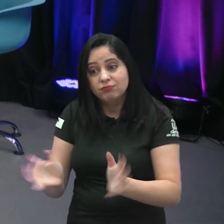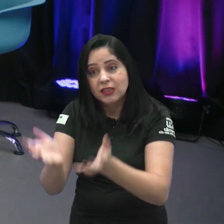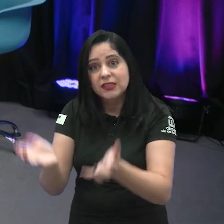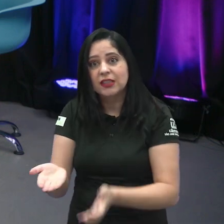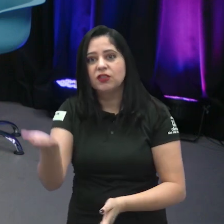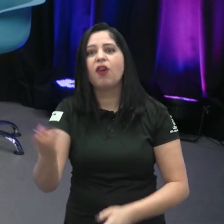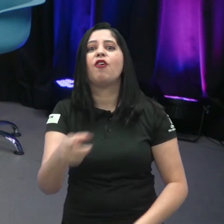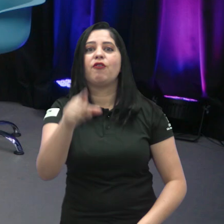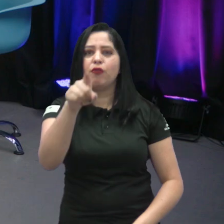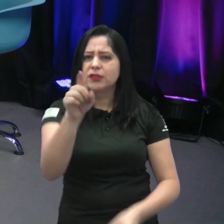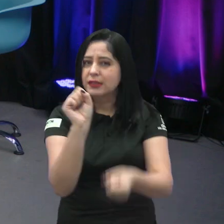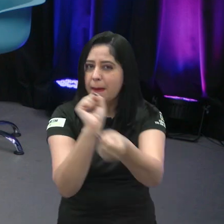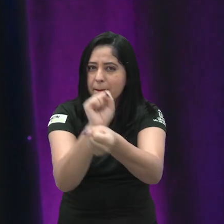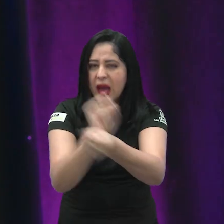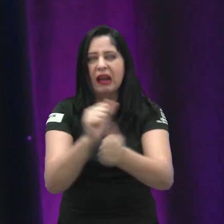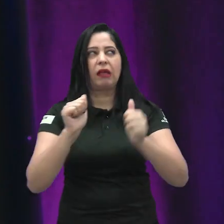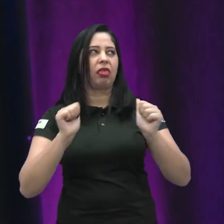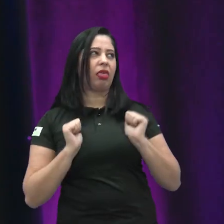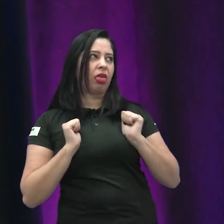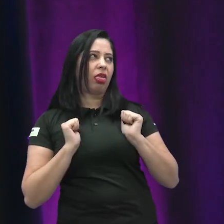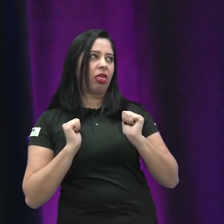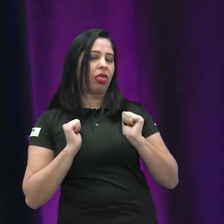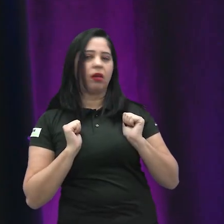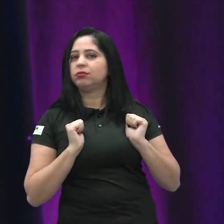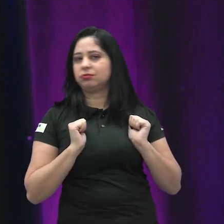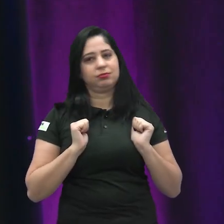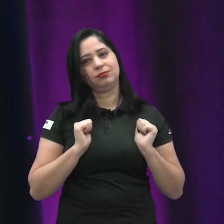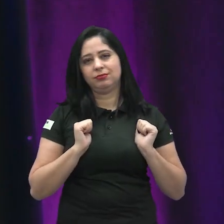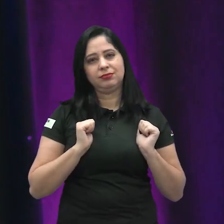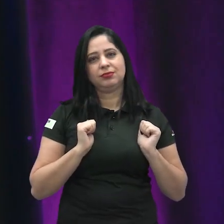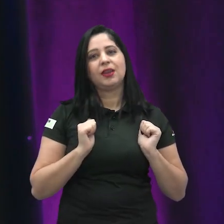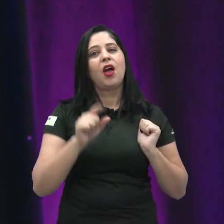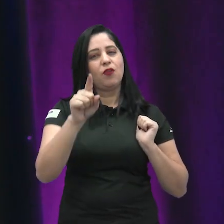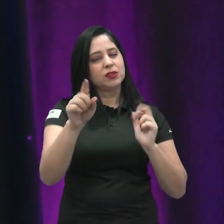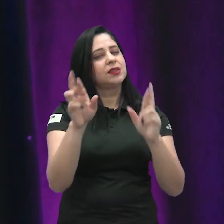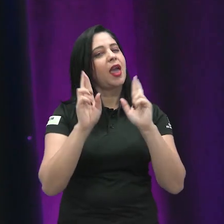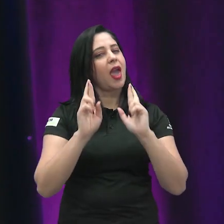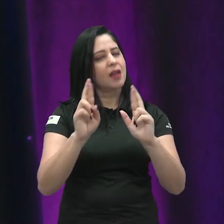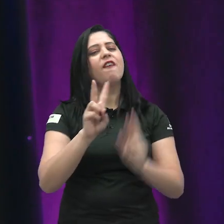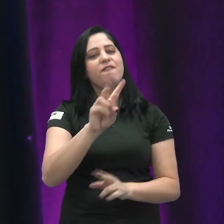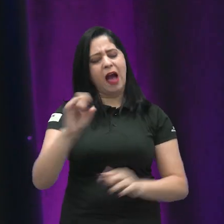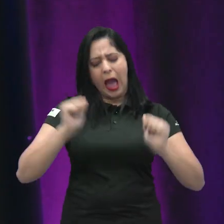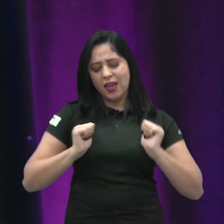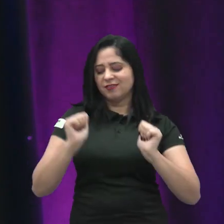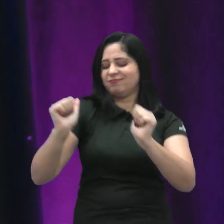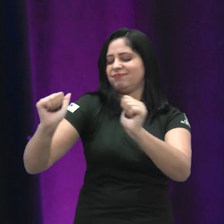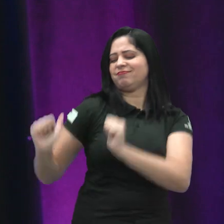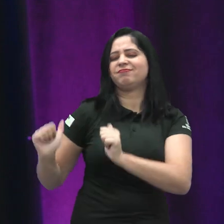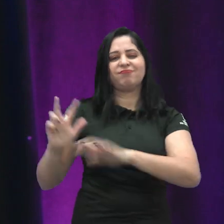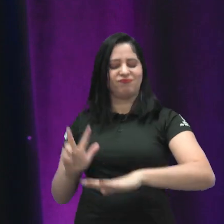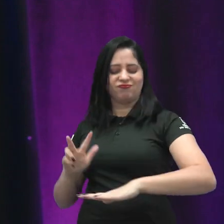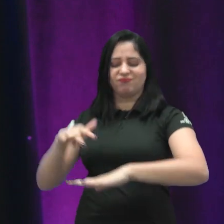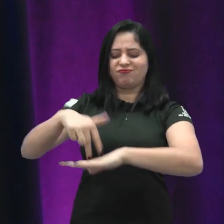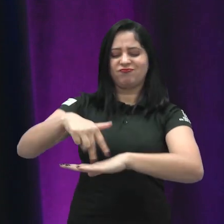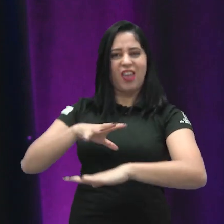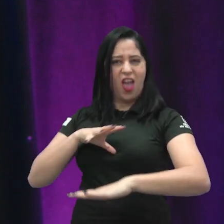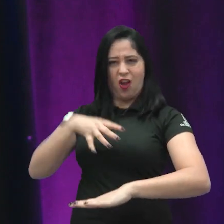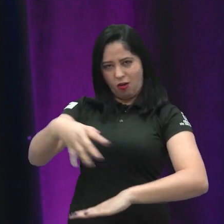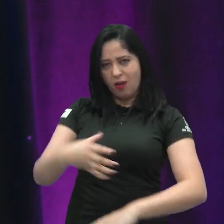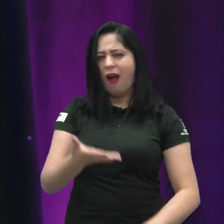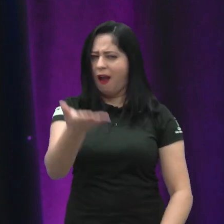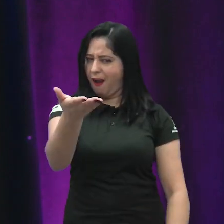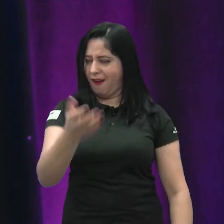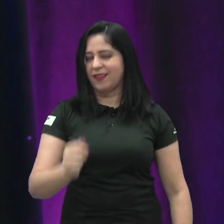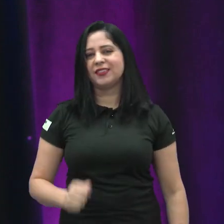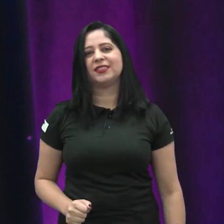Então, se você está parado aí, fica tranquilo que ainda você tem a esperança e vai começar hoje a dar um passo de